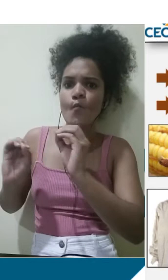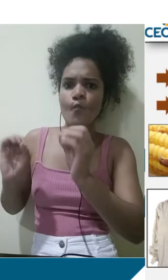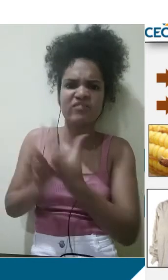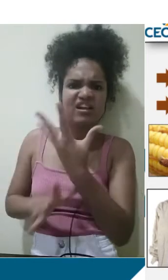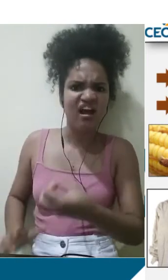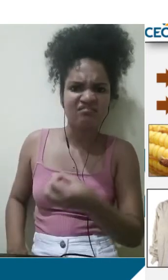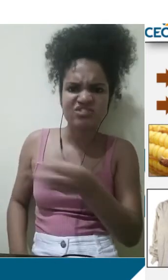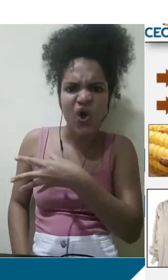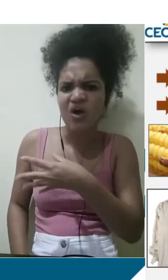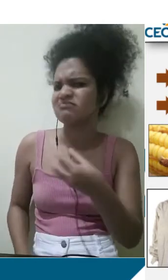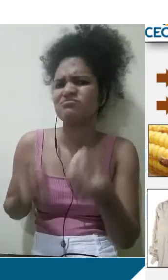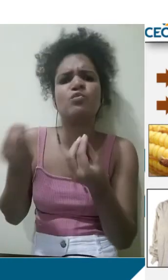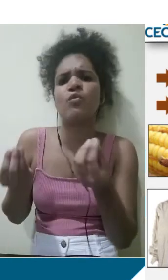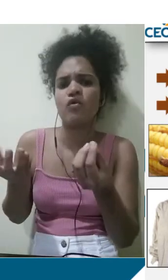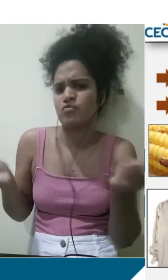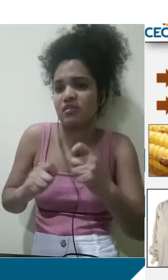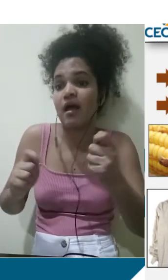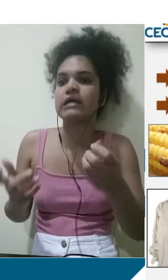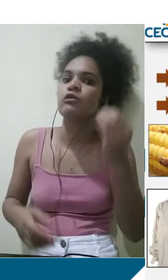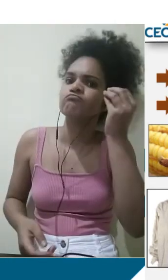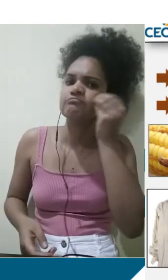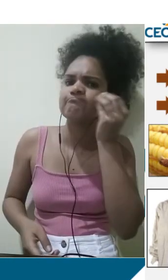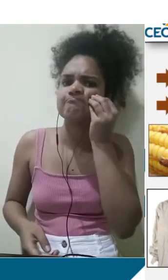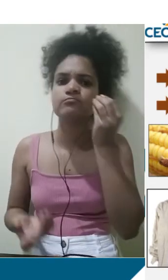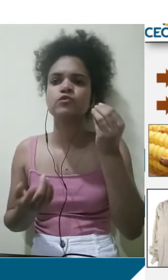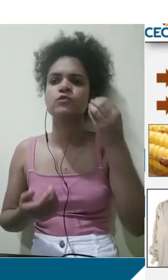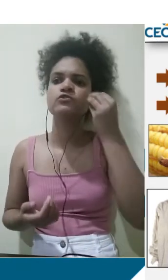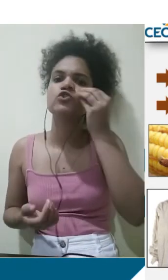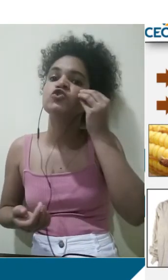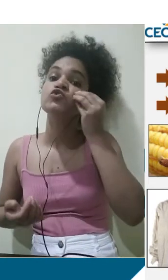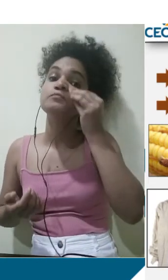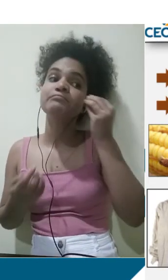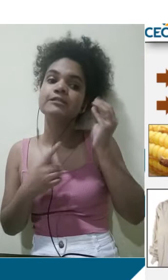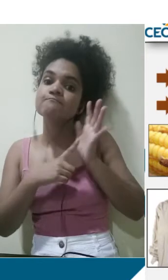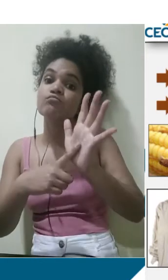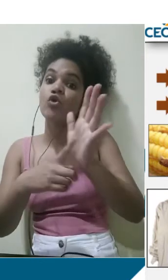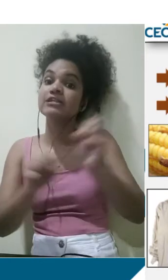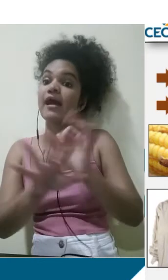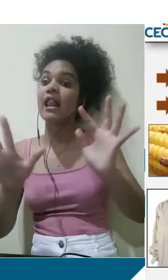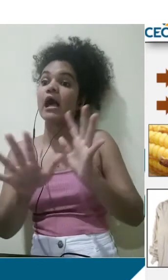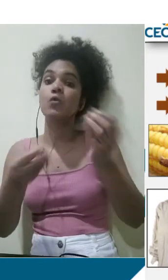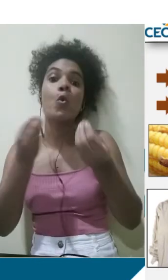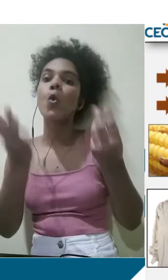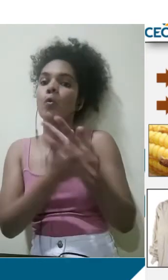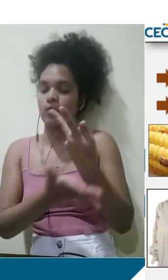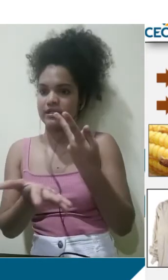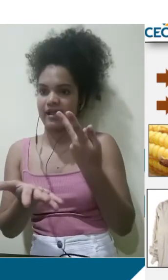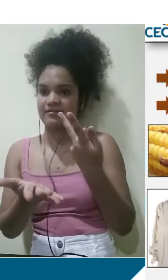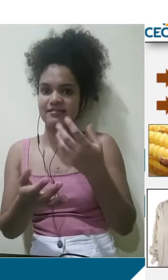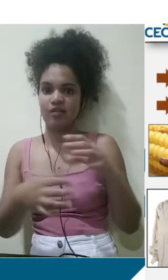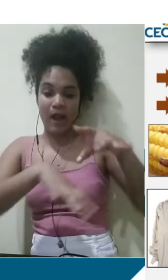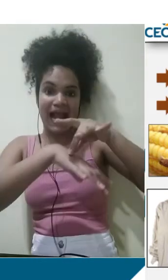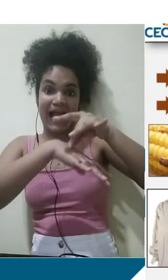Redi, a ideia foi organizar um experimento que pudesse demonstrar que as larvas da carne